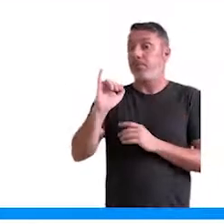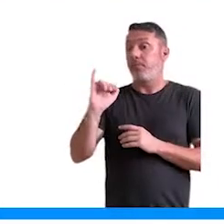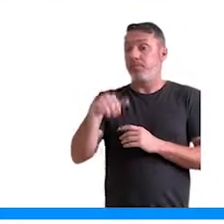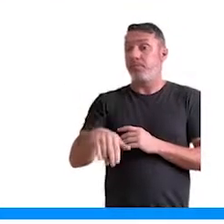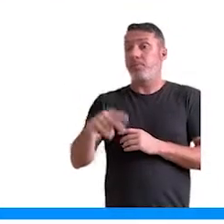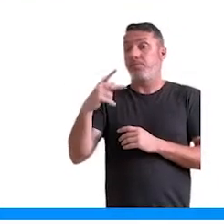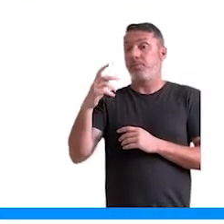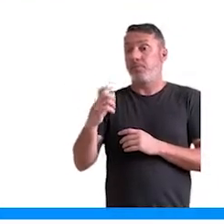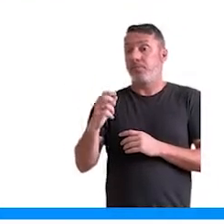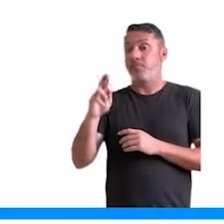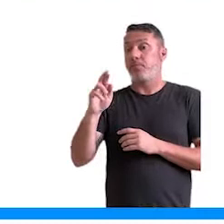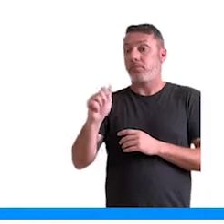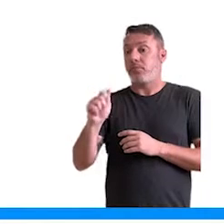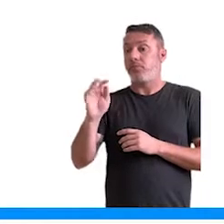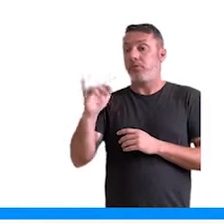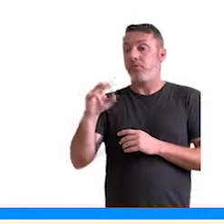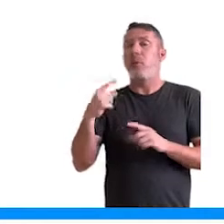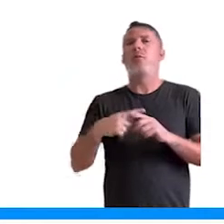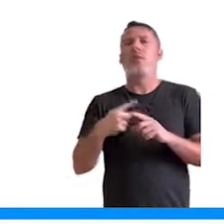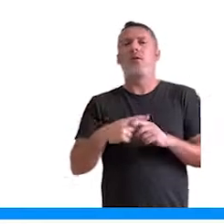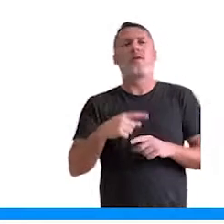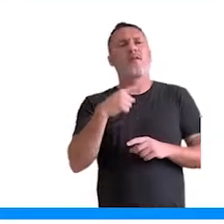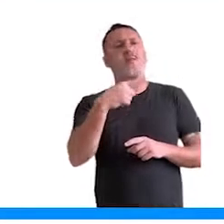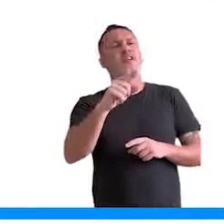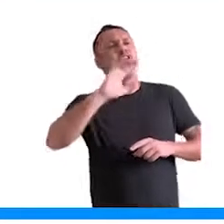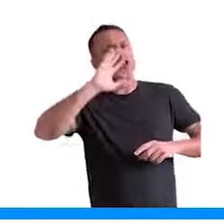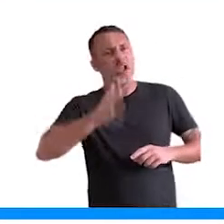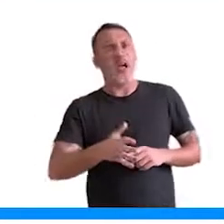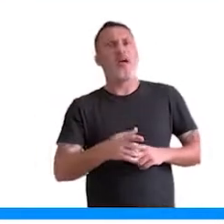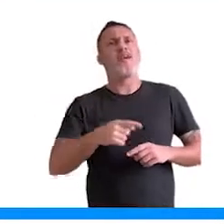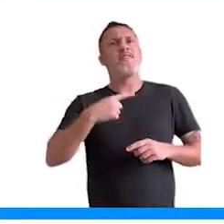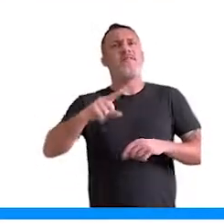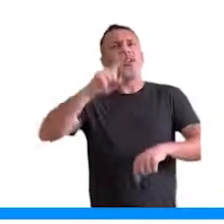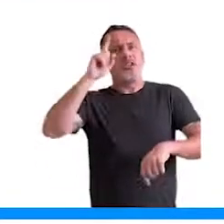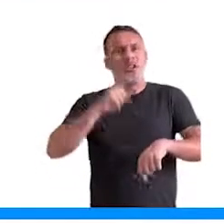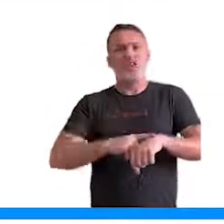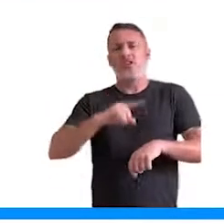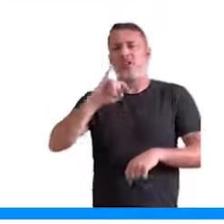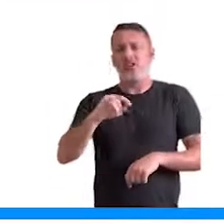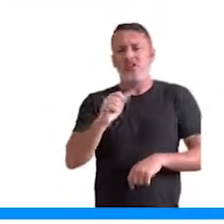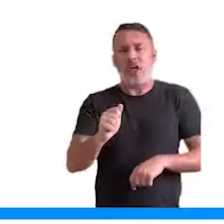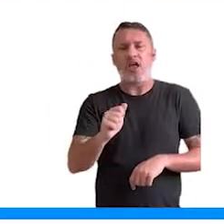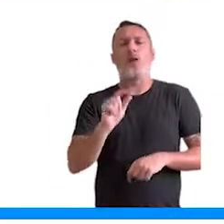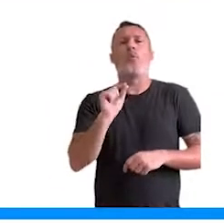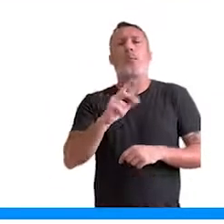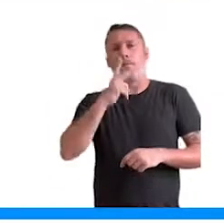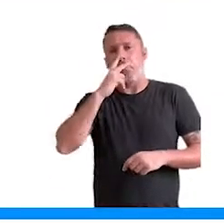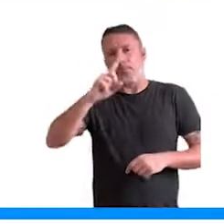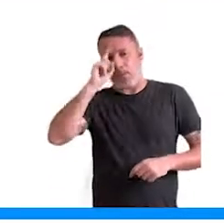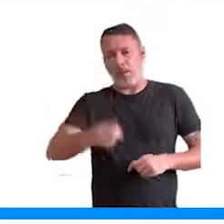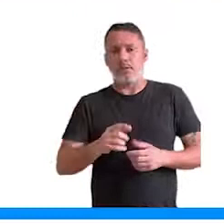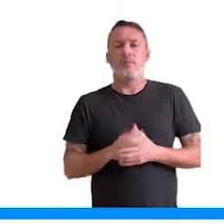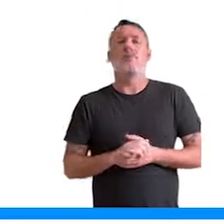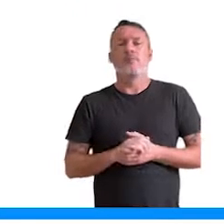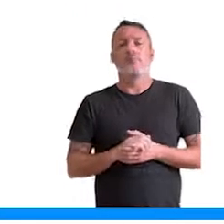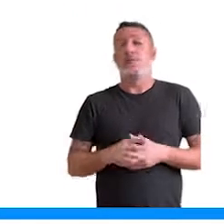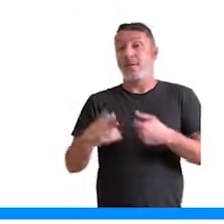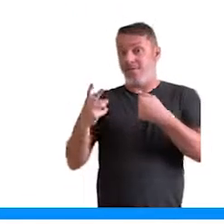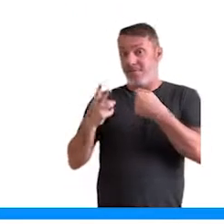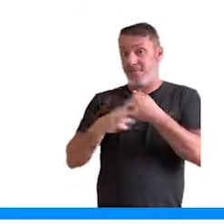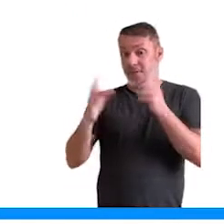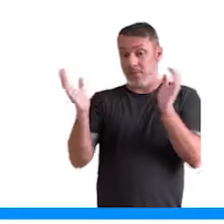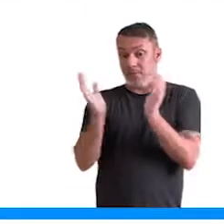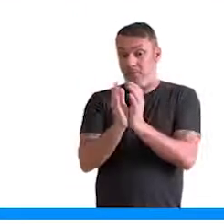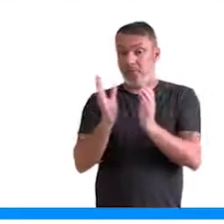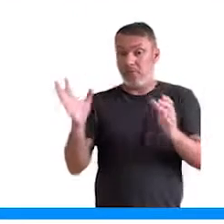imperativo, seja feliz já, ele usou o imperativo na tirinha. Bueno, os verbos em imperativo afirmativo são formados a